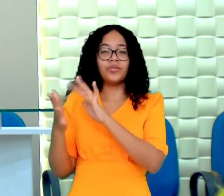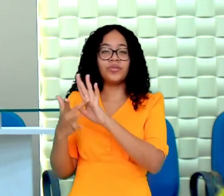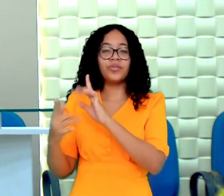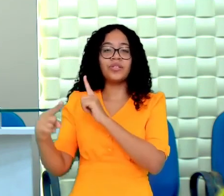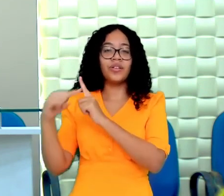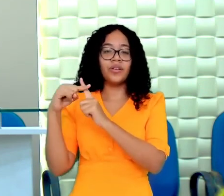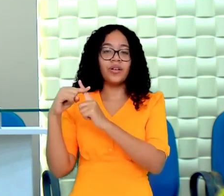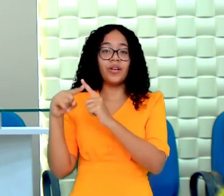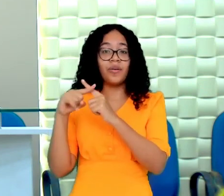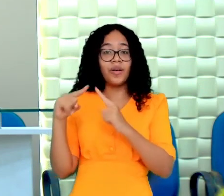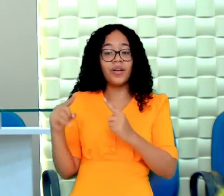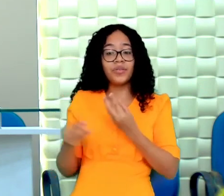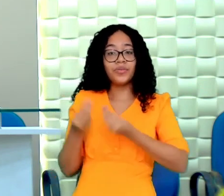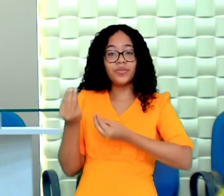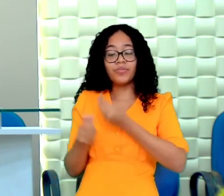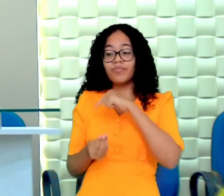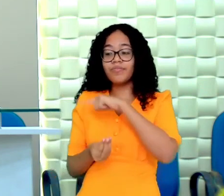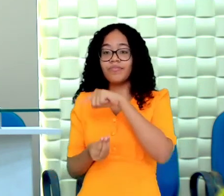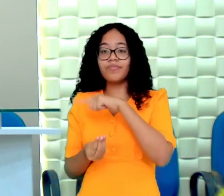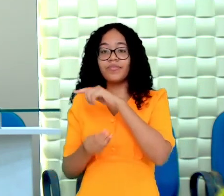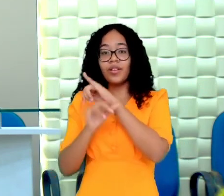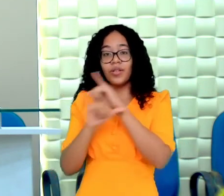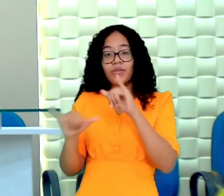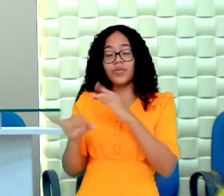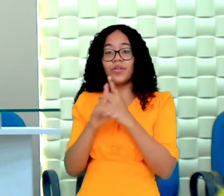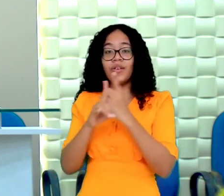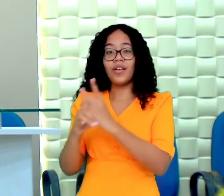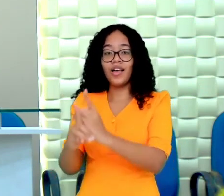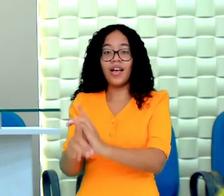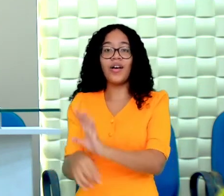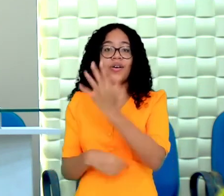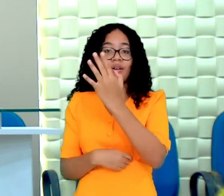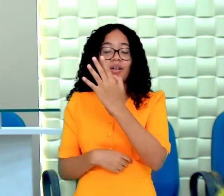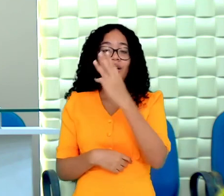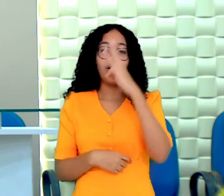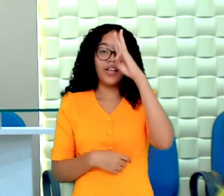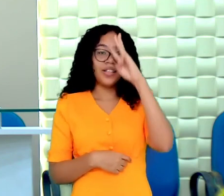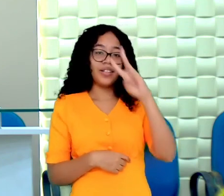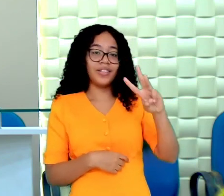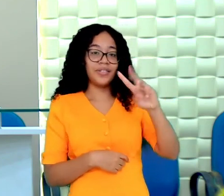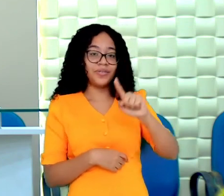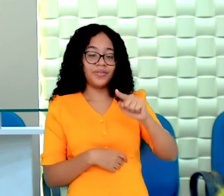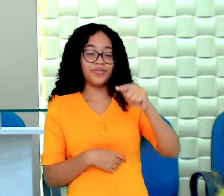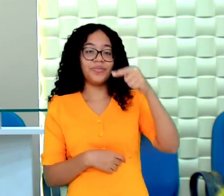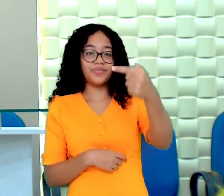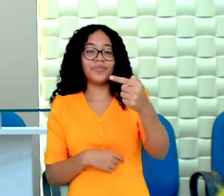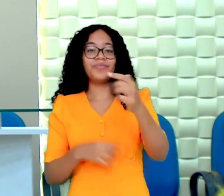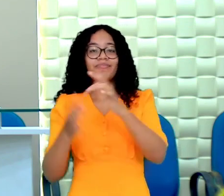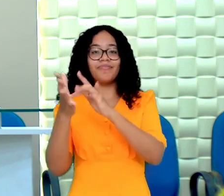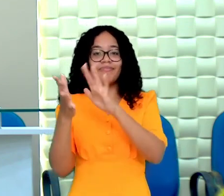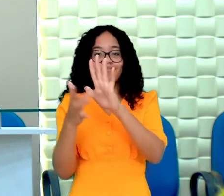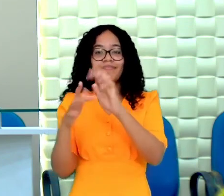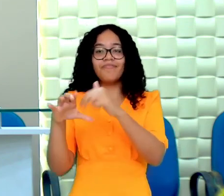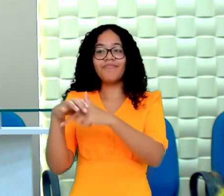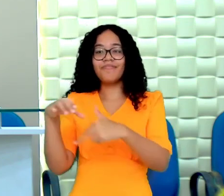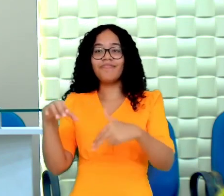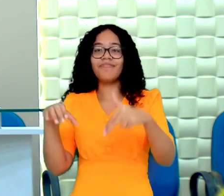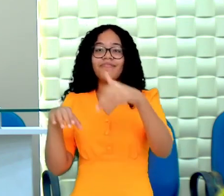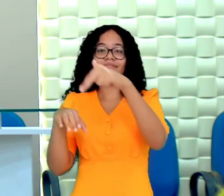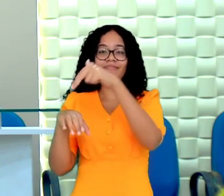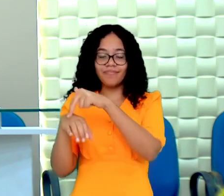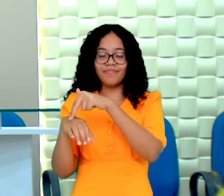assim como ele anunciou aos seus discípulos, aconteceu. Ao terceiro dia, ele ressuscitou